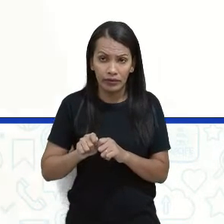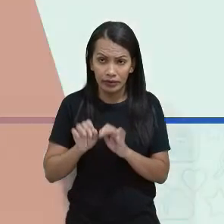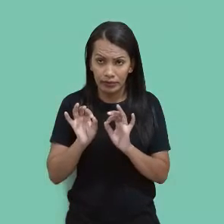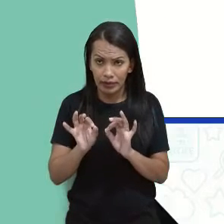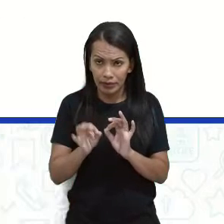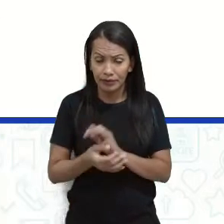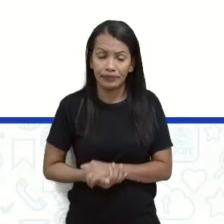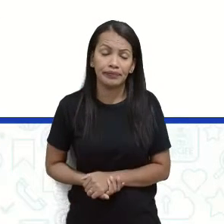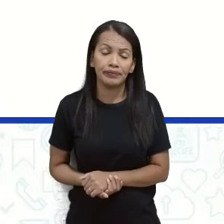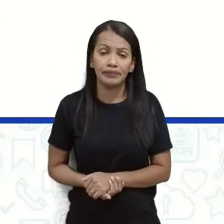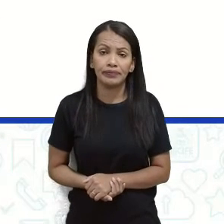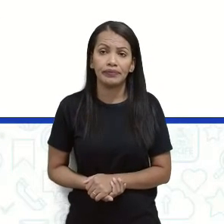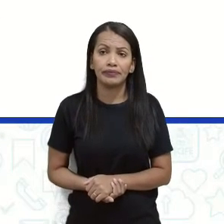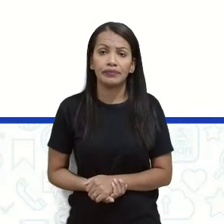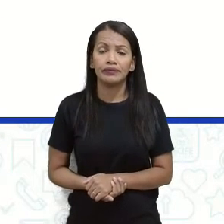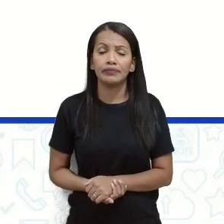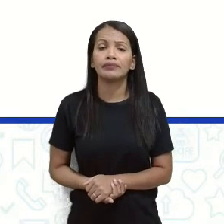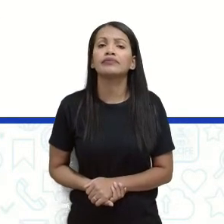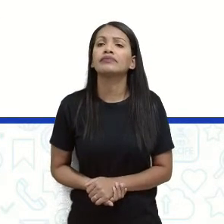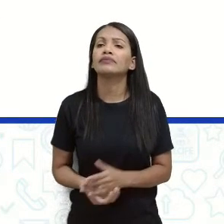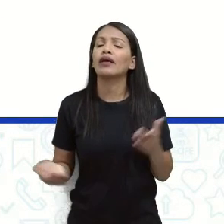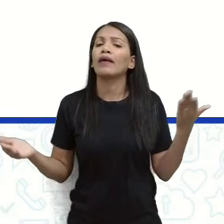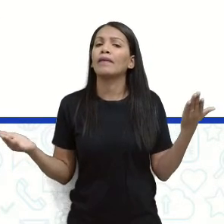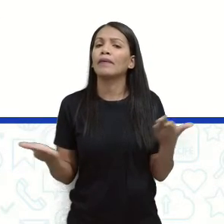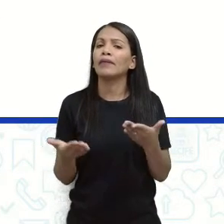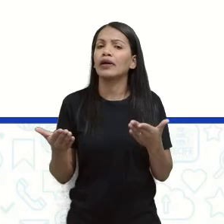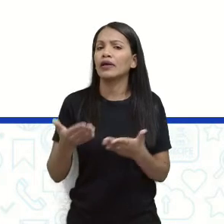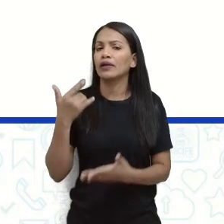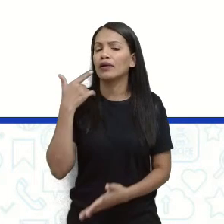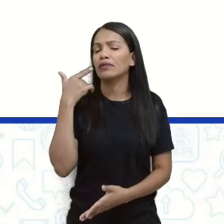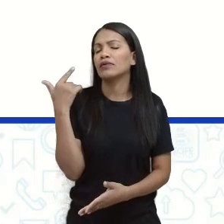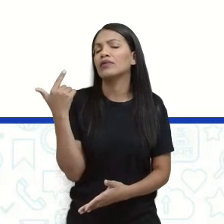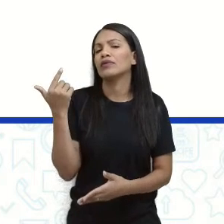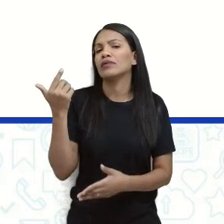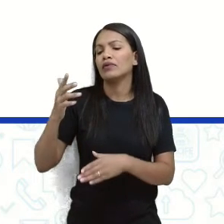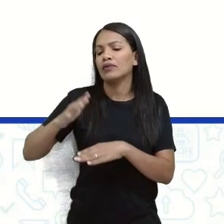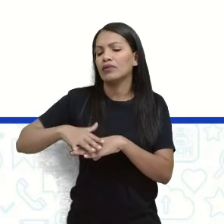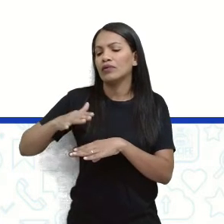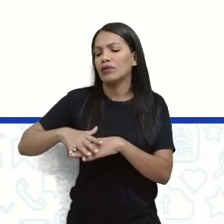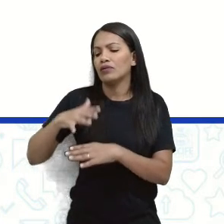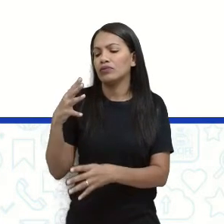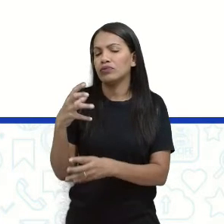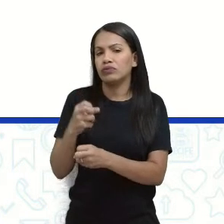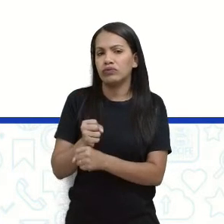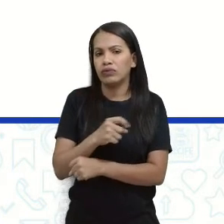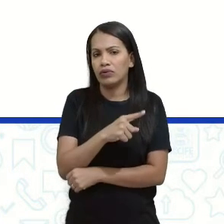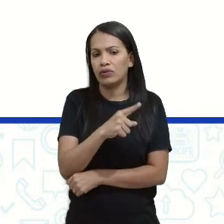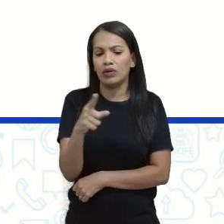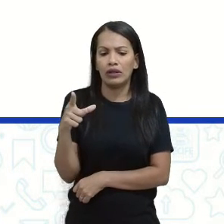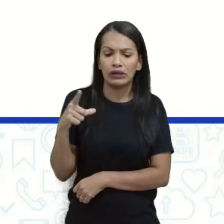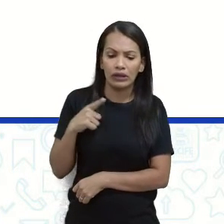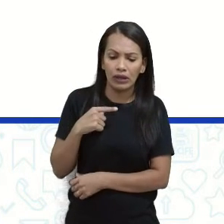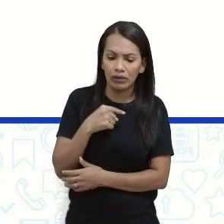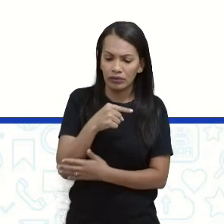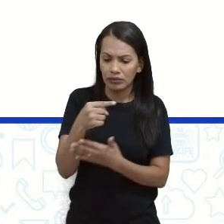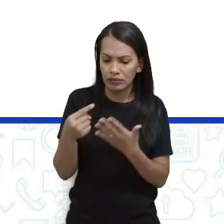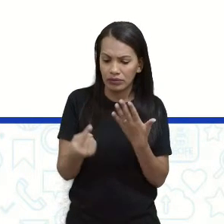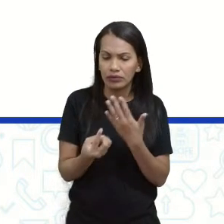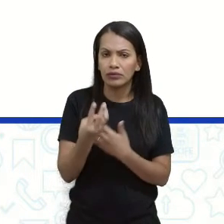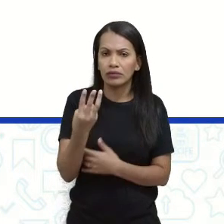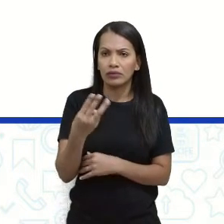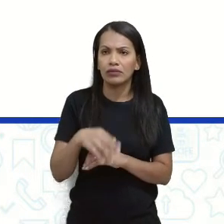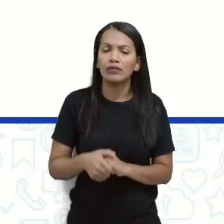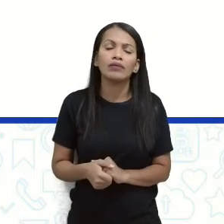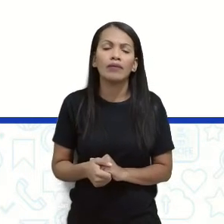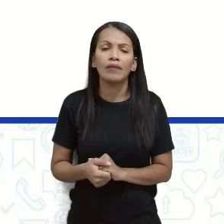bom? E aí a primeira fórmula que eu vou ver hoje com vocês, que é quando tem 3 elementos, o